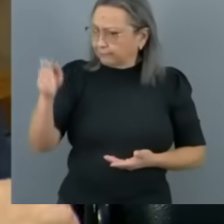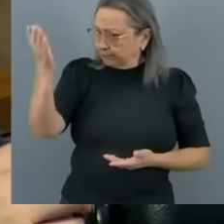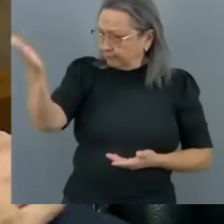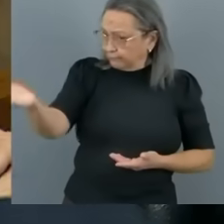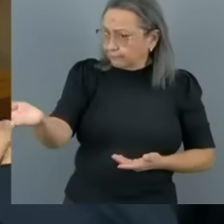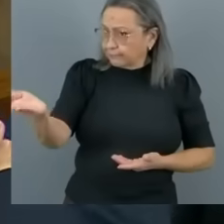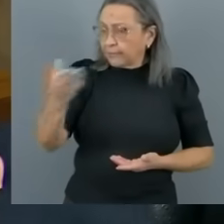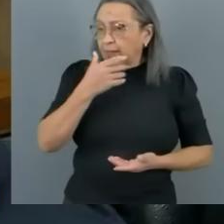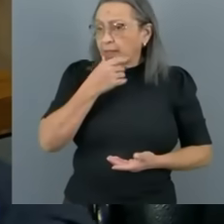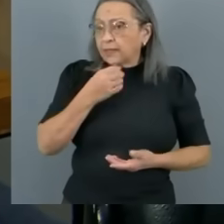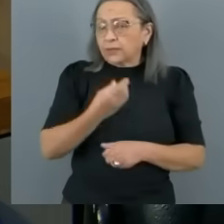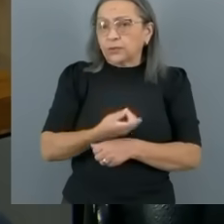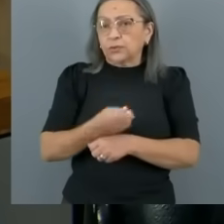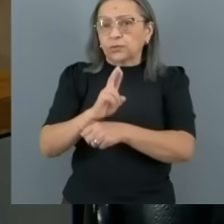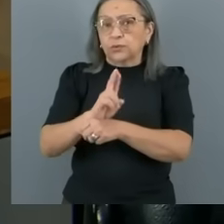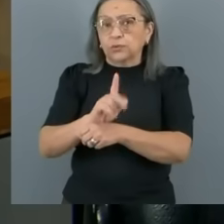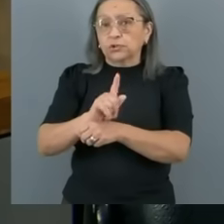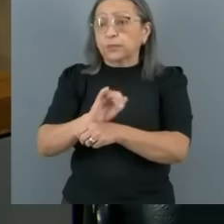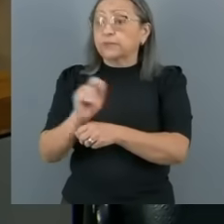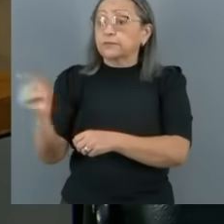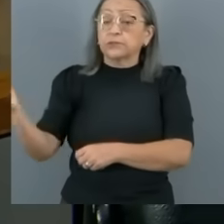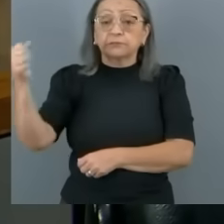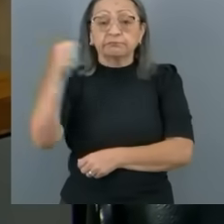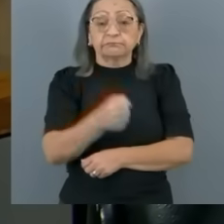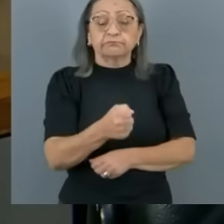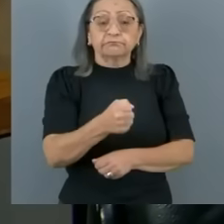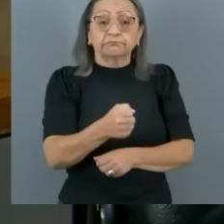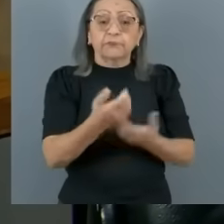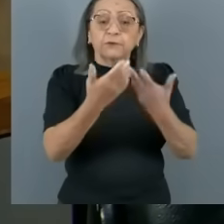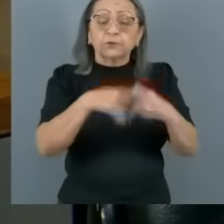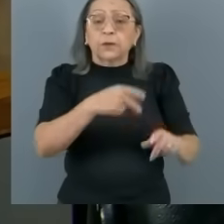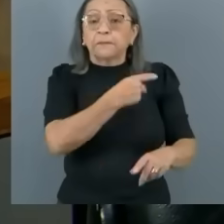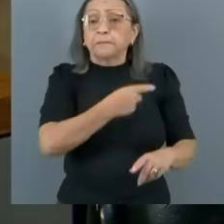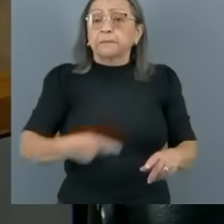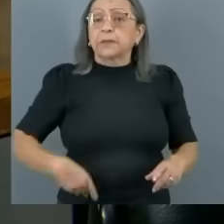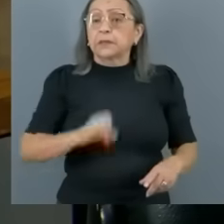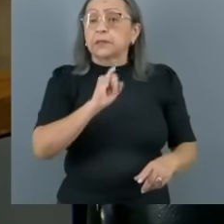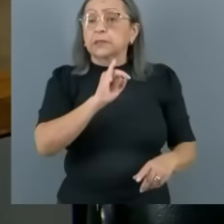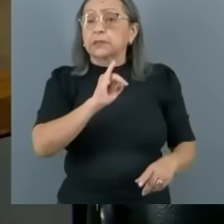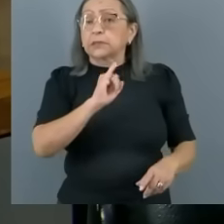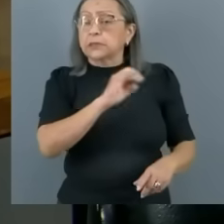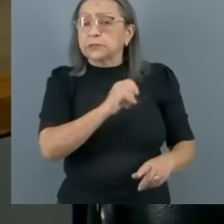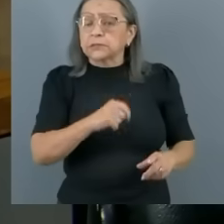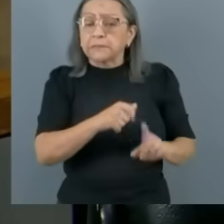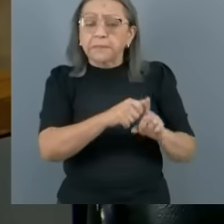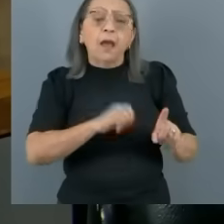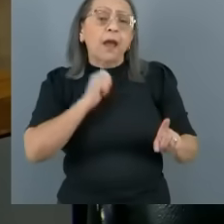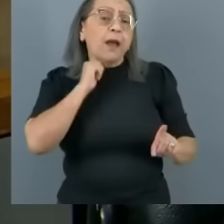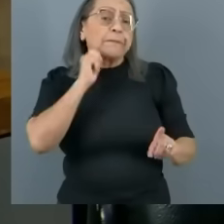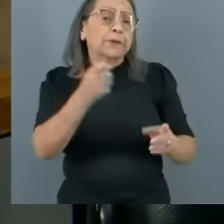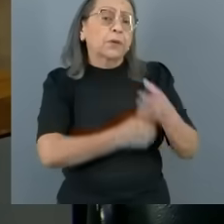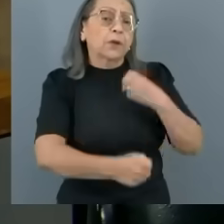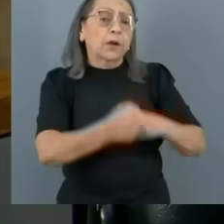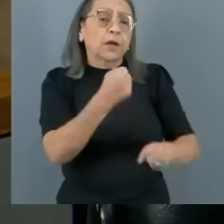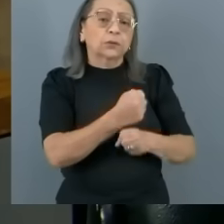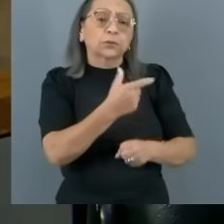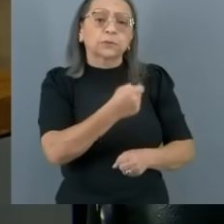depoente, entra na função de presidente do INSS em abril de 2025,